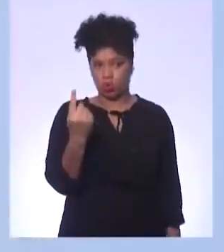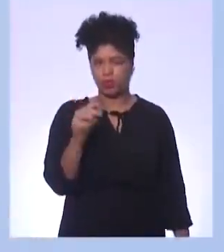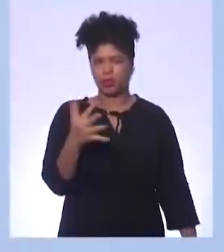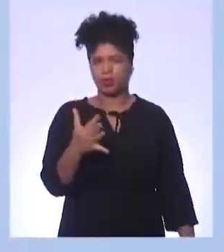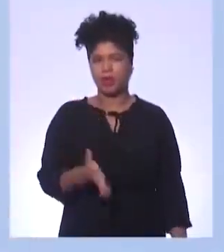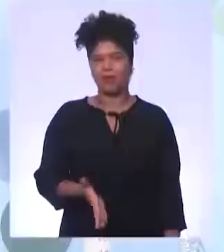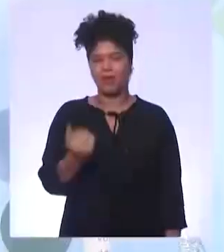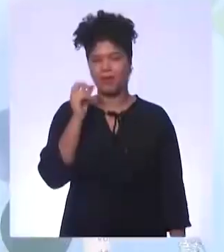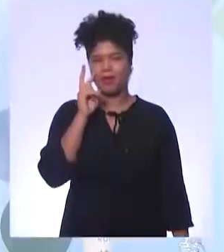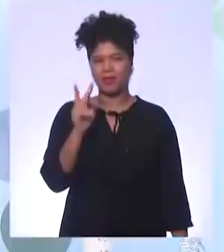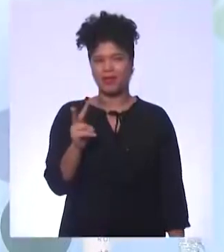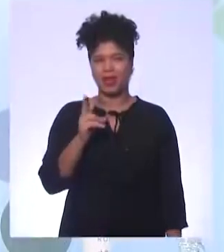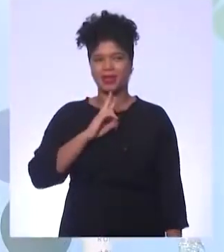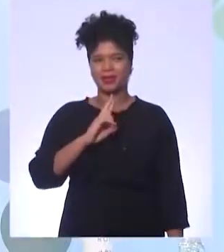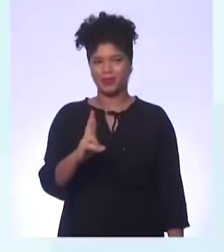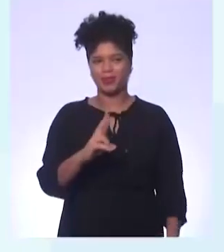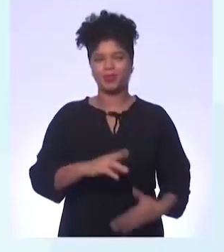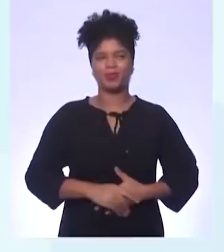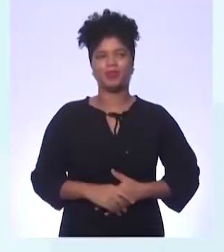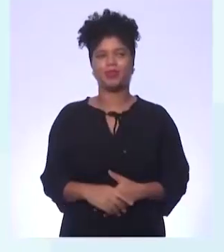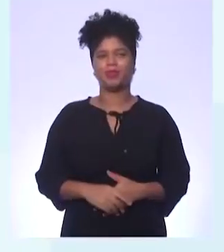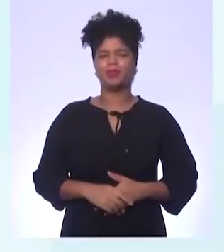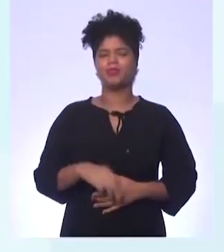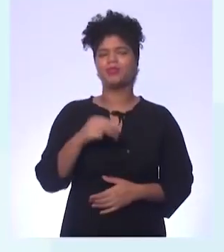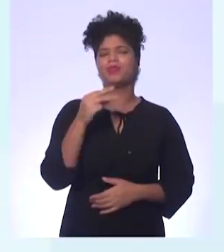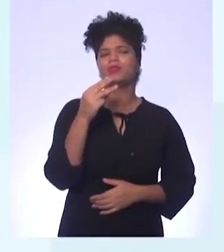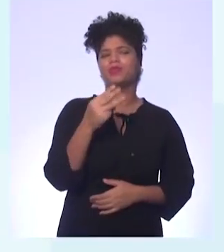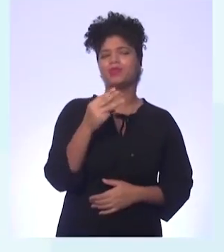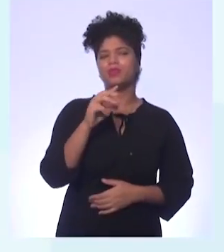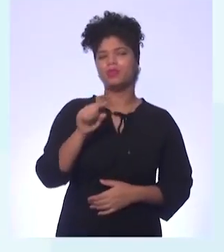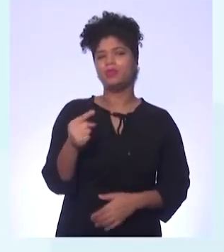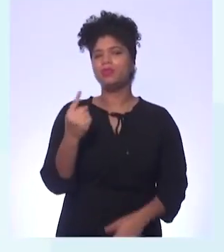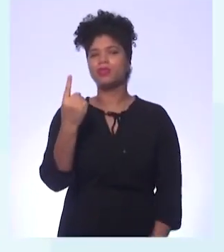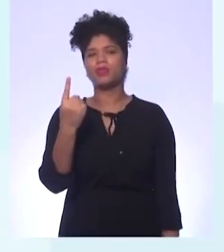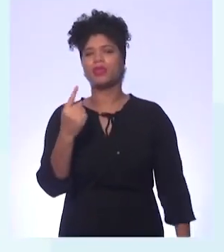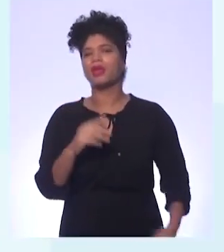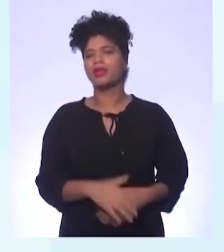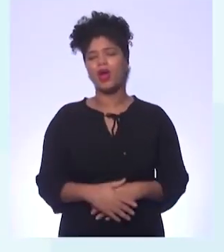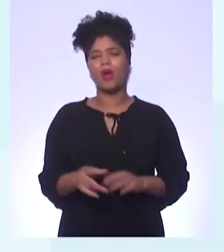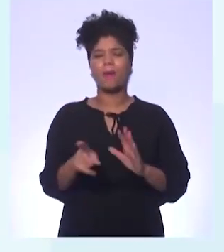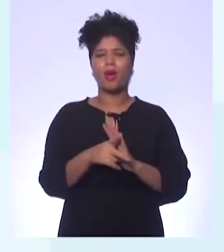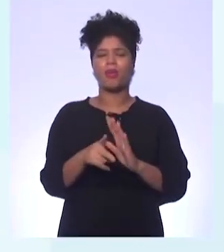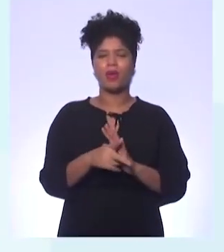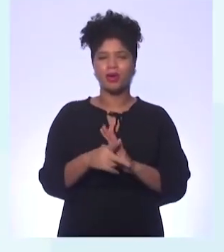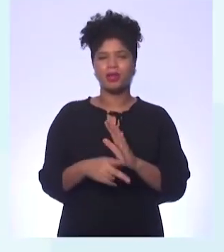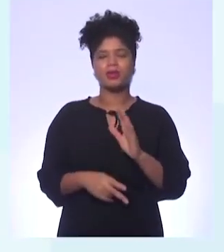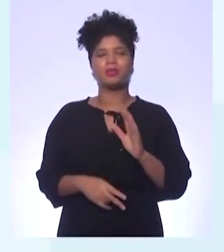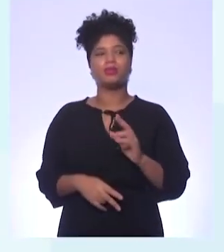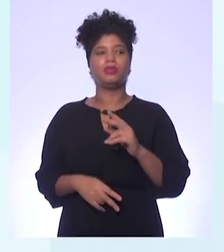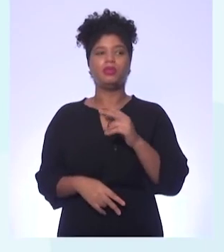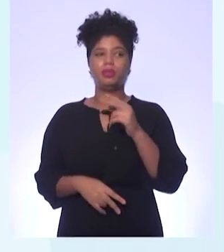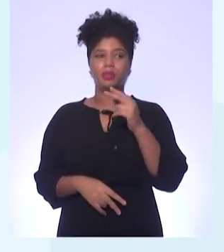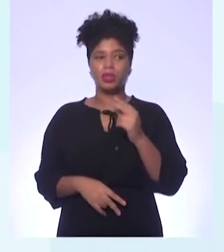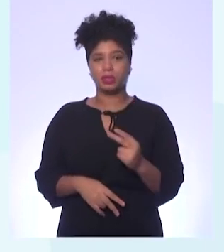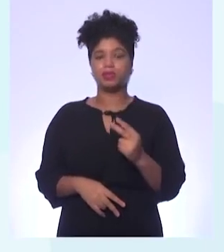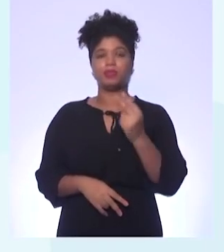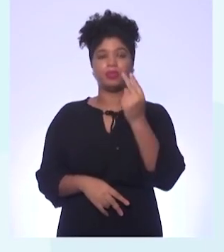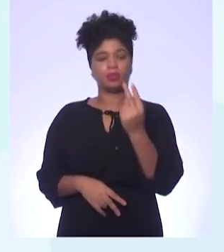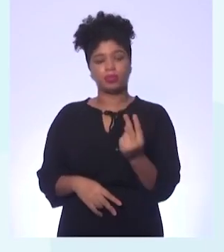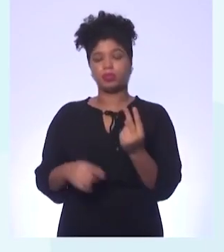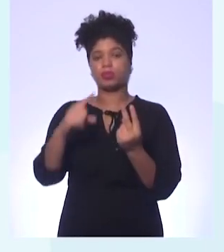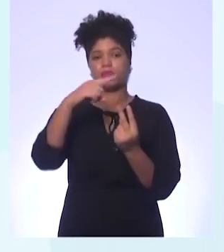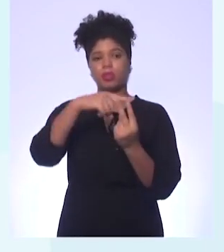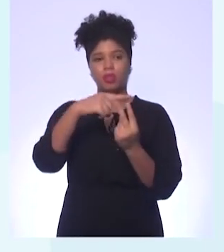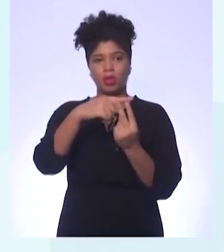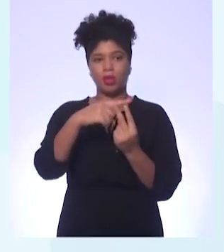para a resolução da atividade. O que é esse 3,1? É o famoso número π. Claro, aqui só está com uma casa decimal, né?